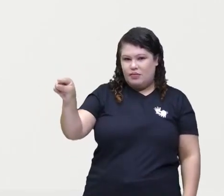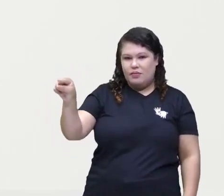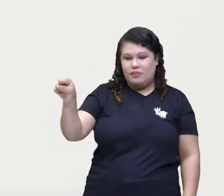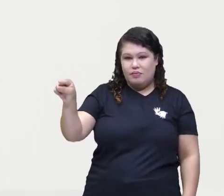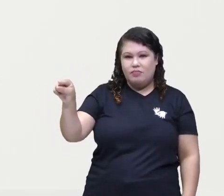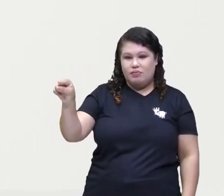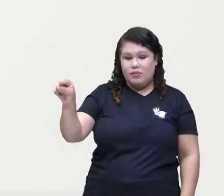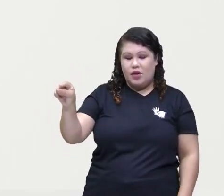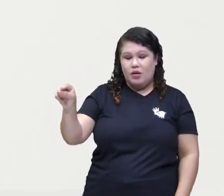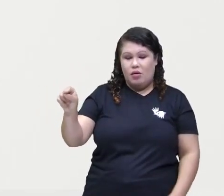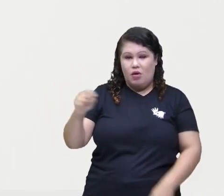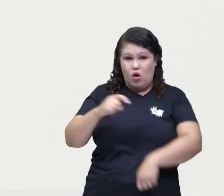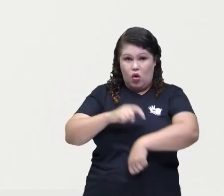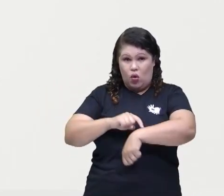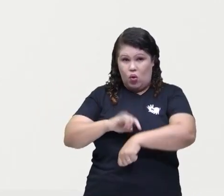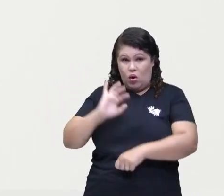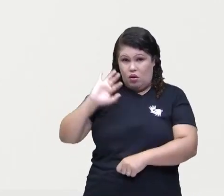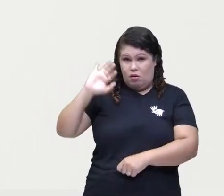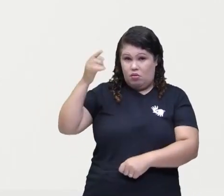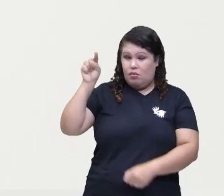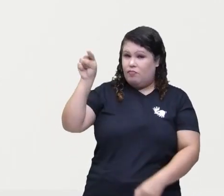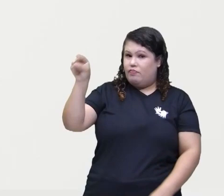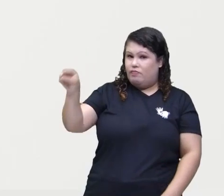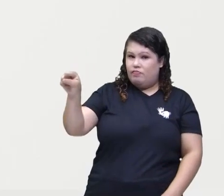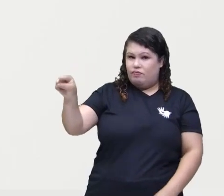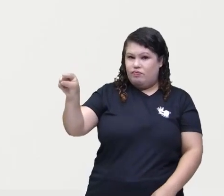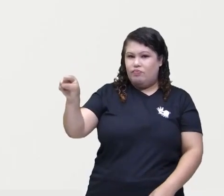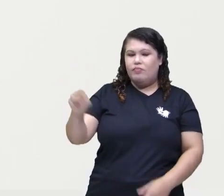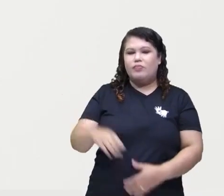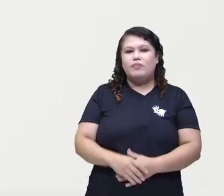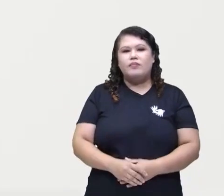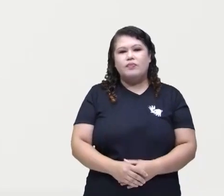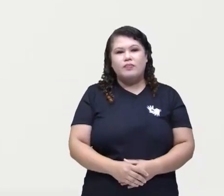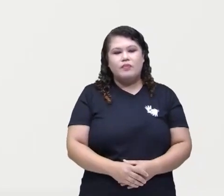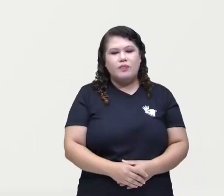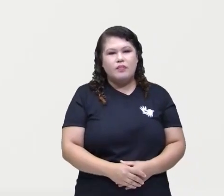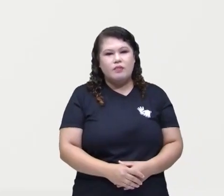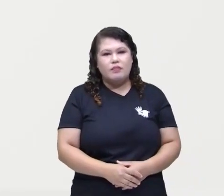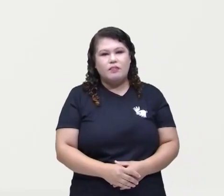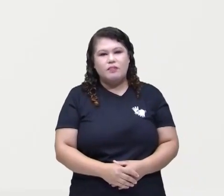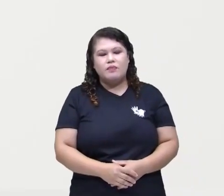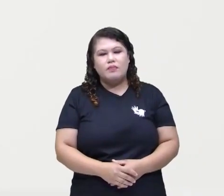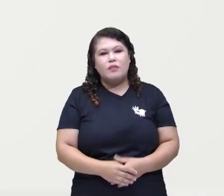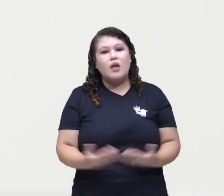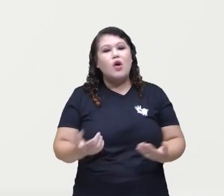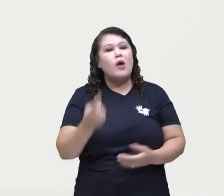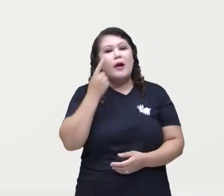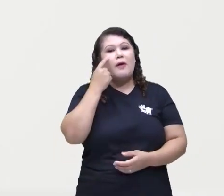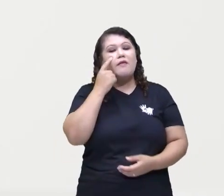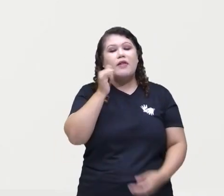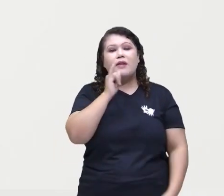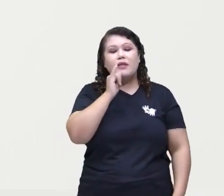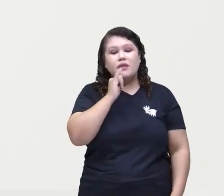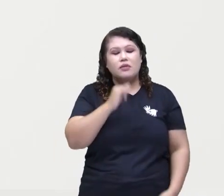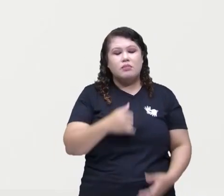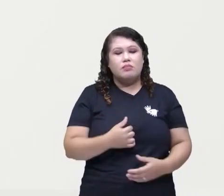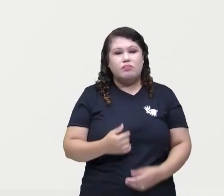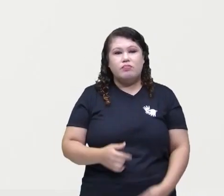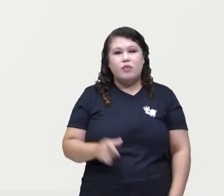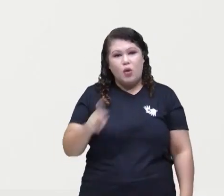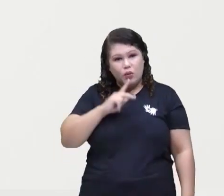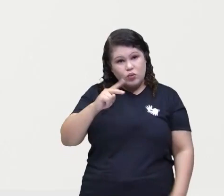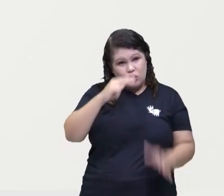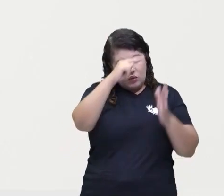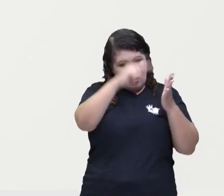que está alguém. Então, vamos para o nosso exemplo agora, crianças. Olha só, eu vou ler para vocês, depois